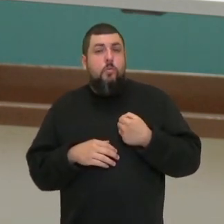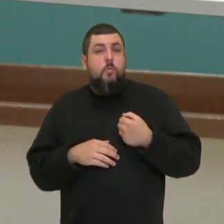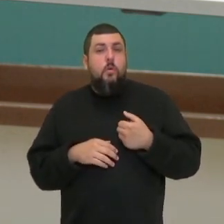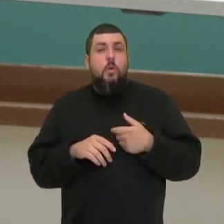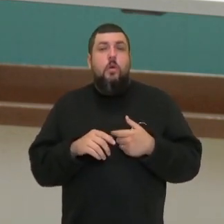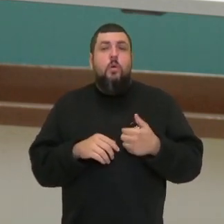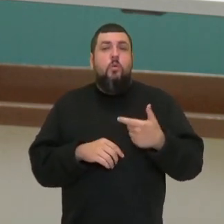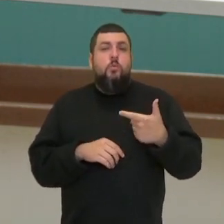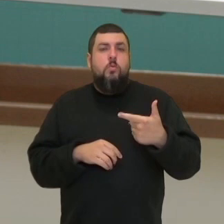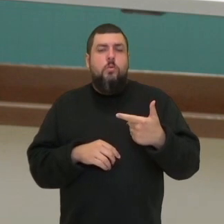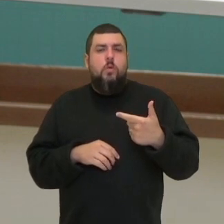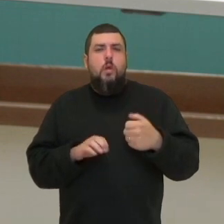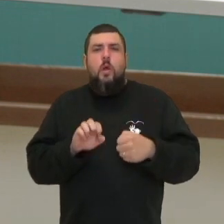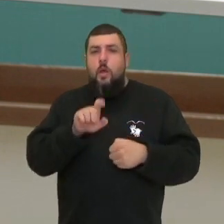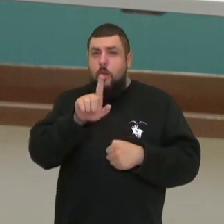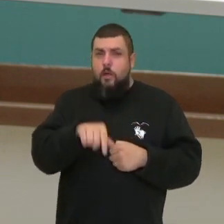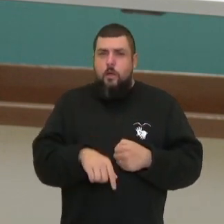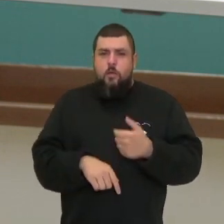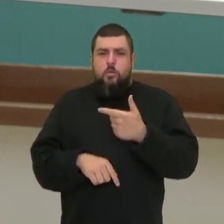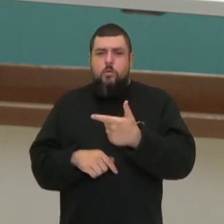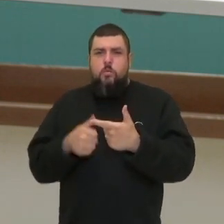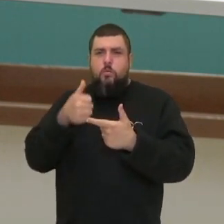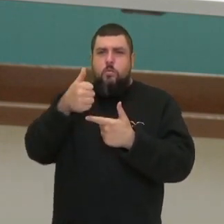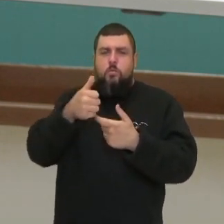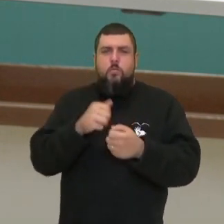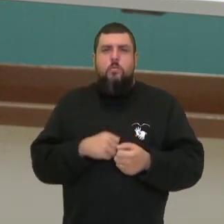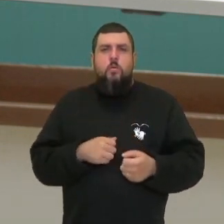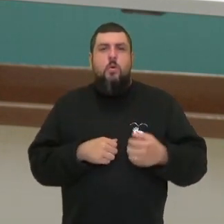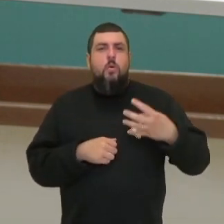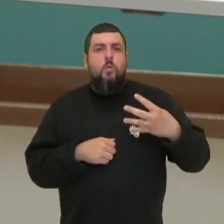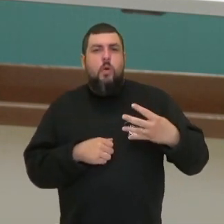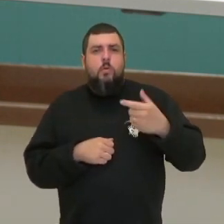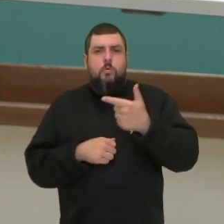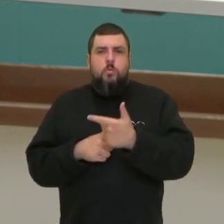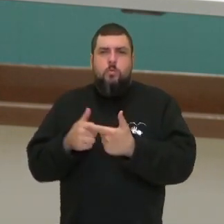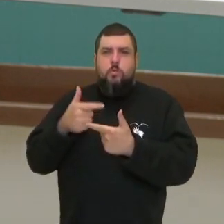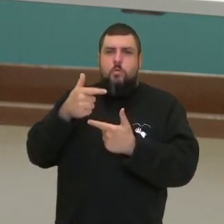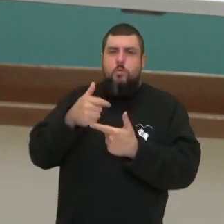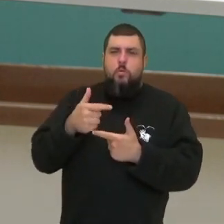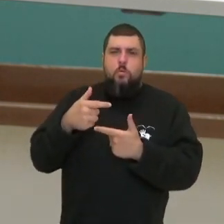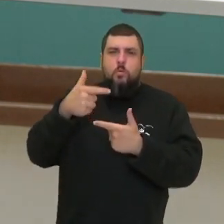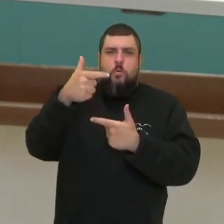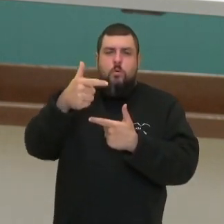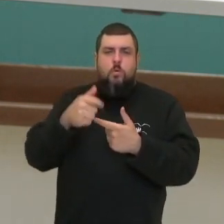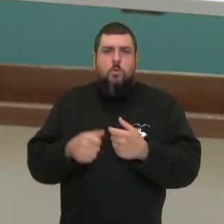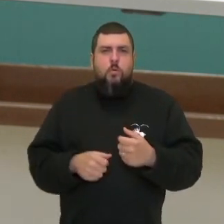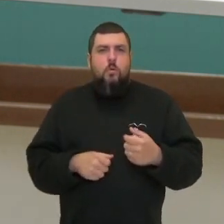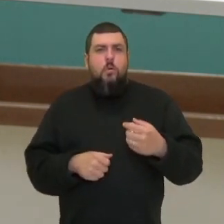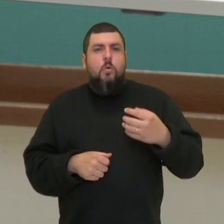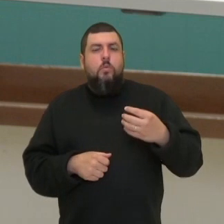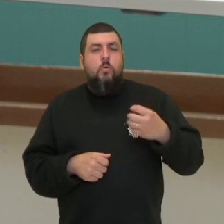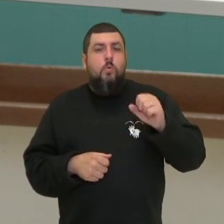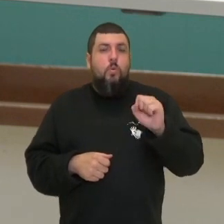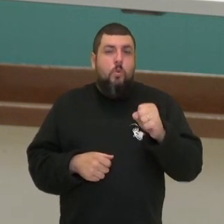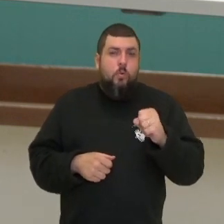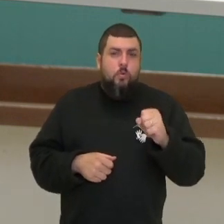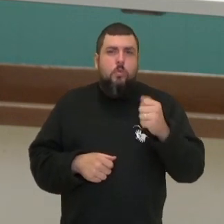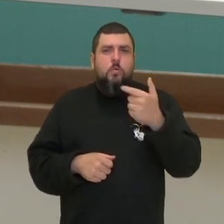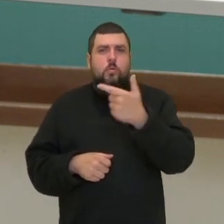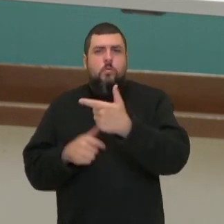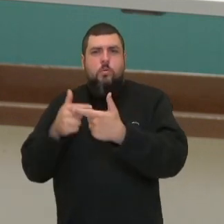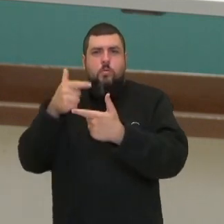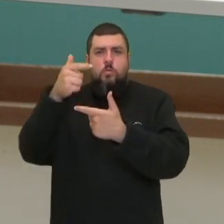2 elevado na 1. O número 4, como 2 ao quadrado. O número 8, como 2 ao cubo. O